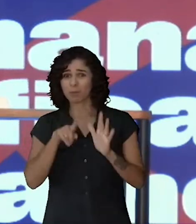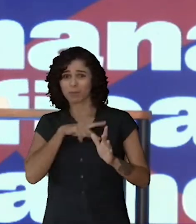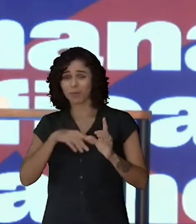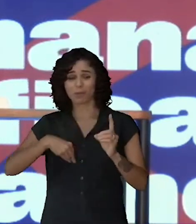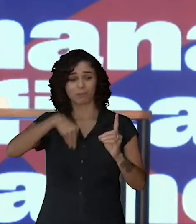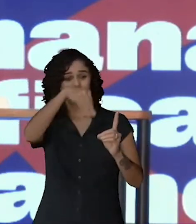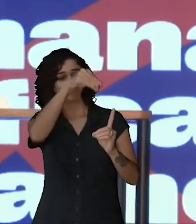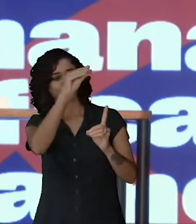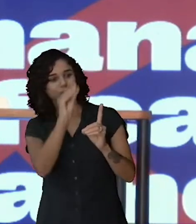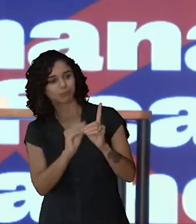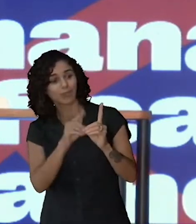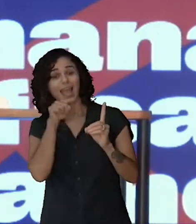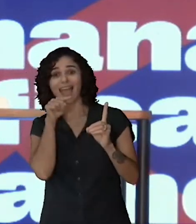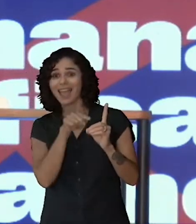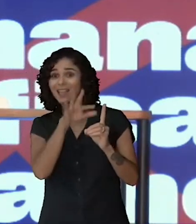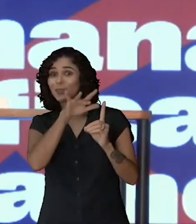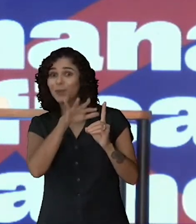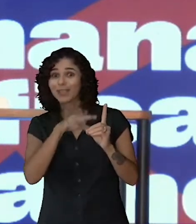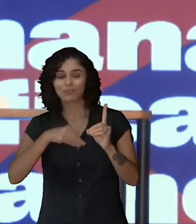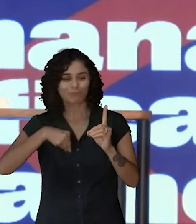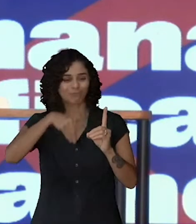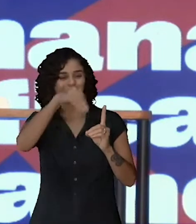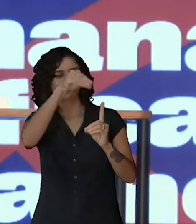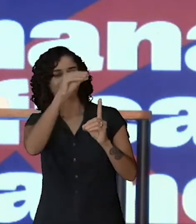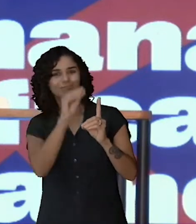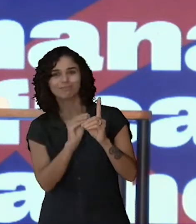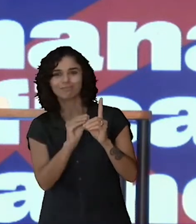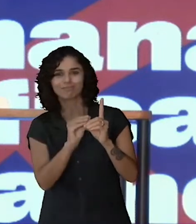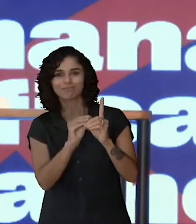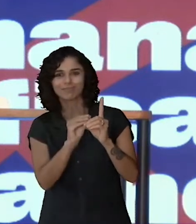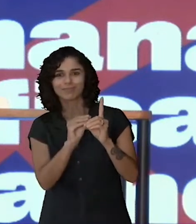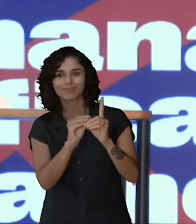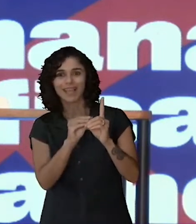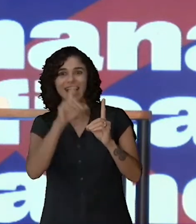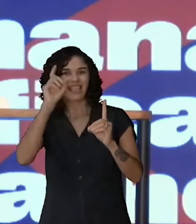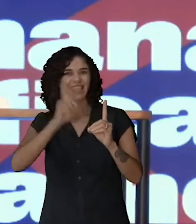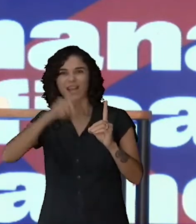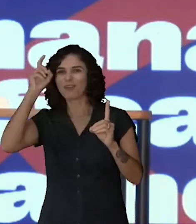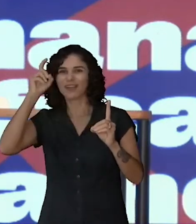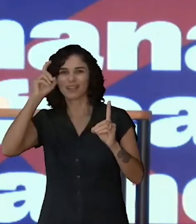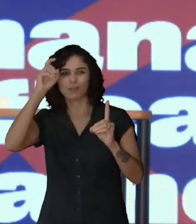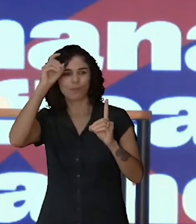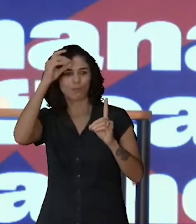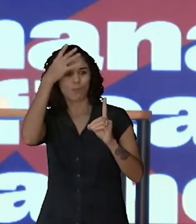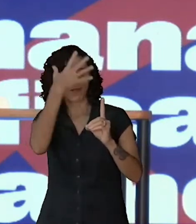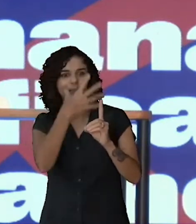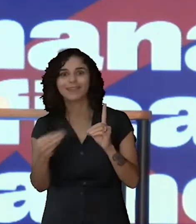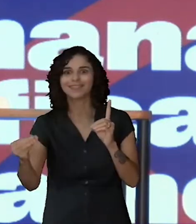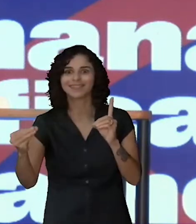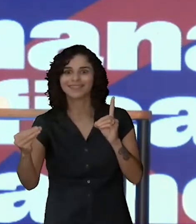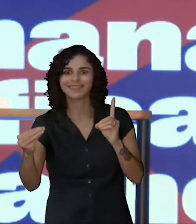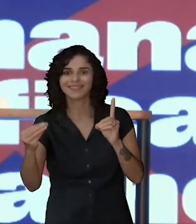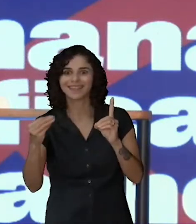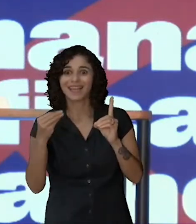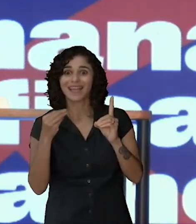versão, diante dos quais as enfermidades fugiam das suas